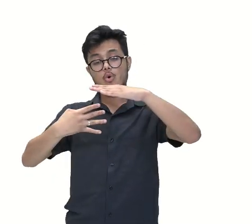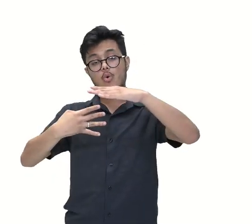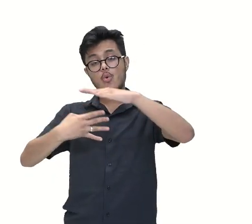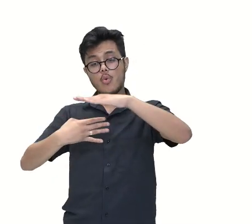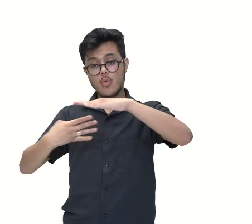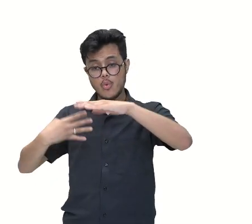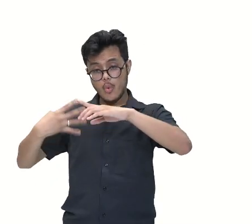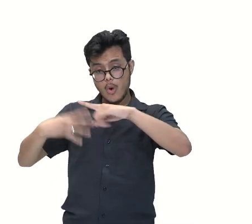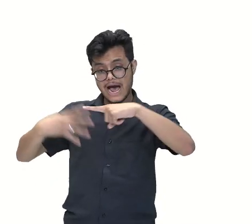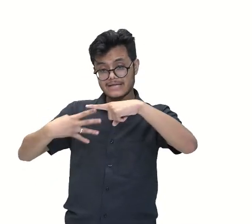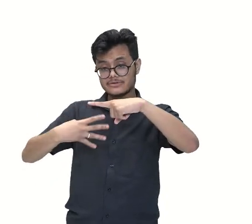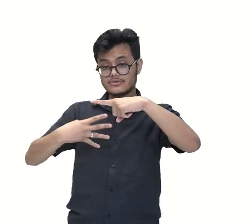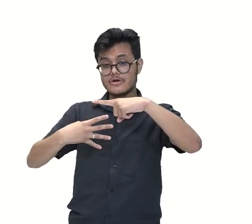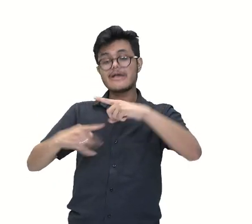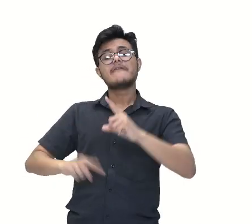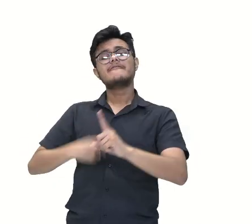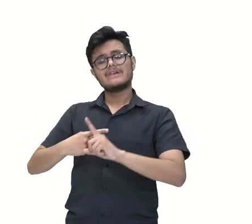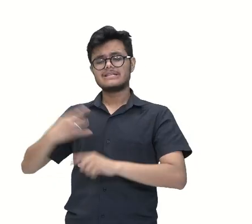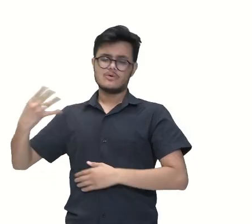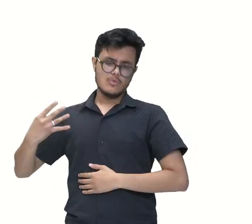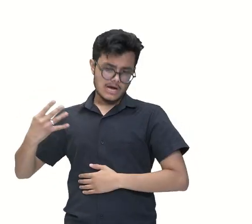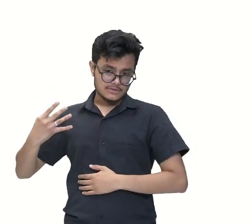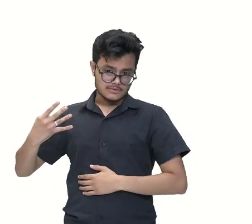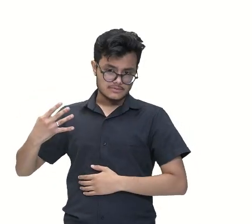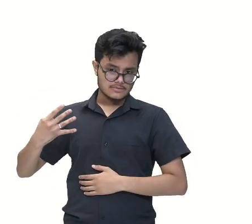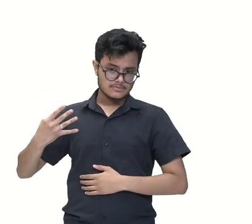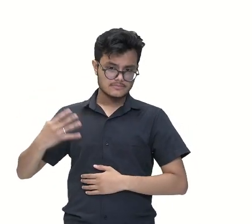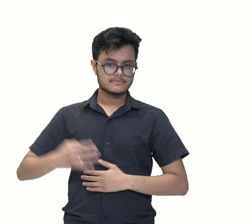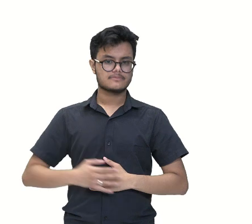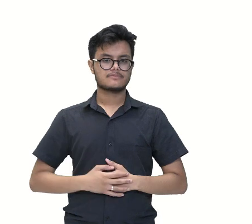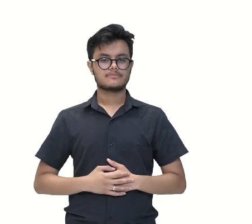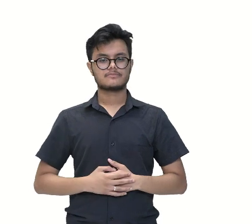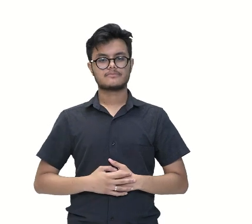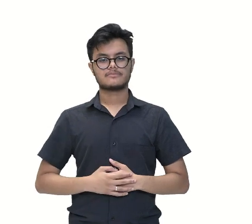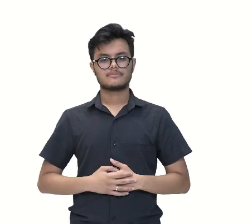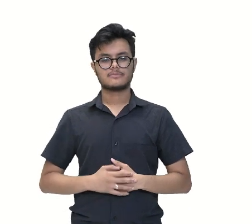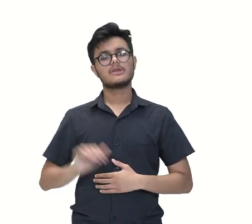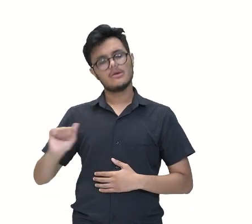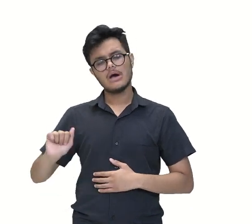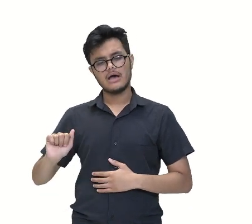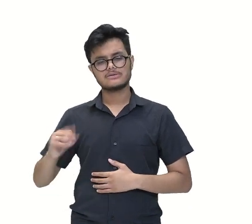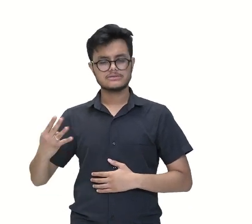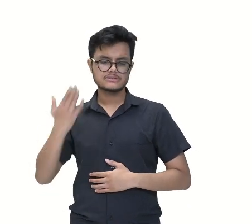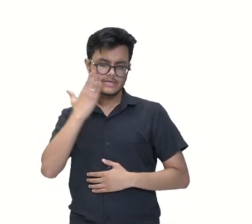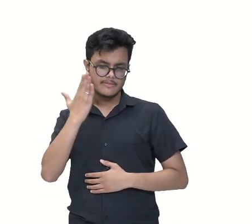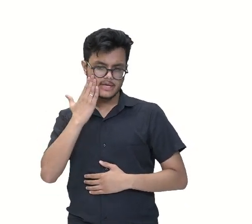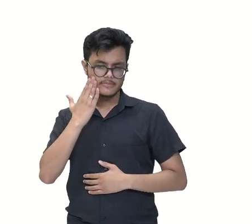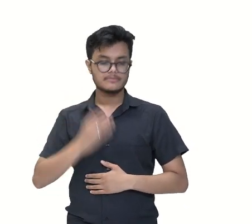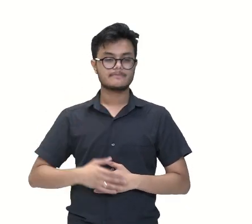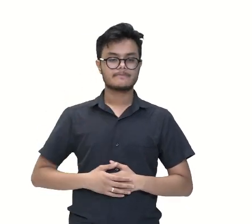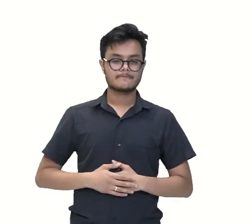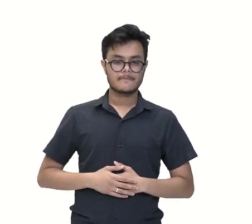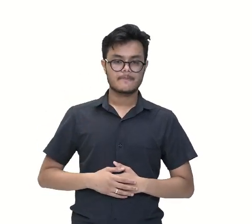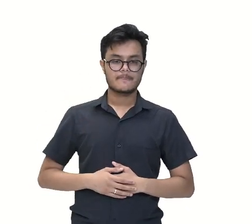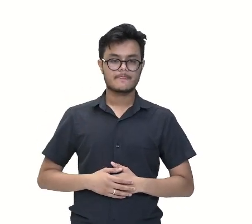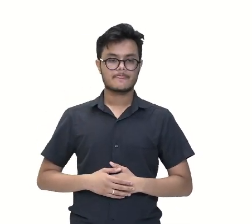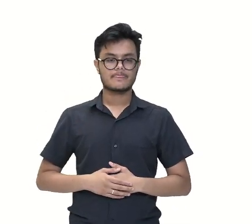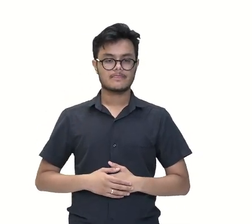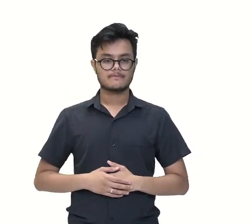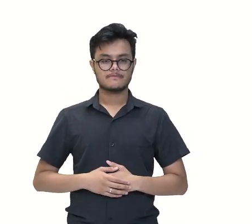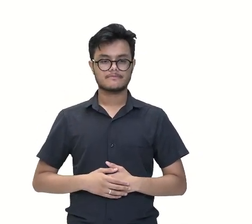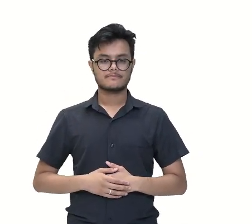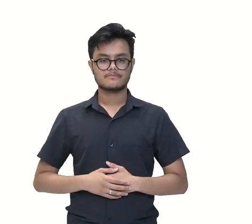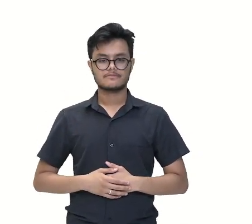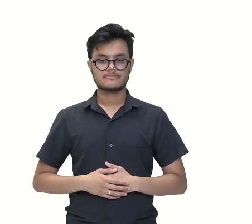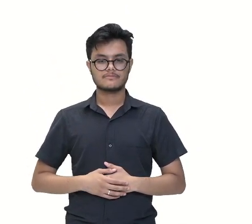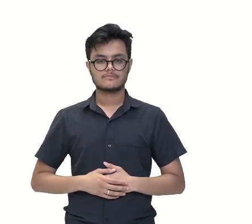Sobre 4 vezes o valor de A. Então, nós já sabemos que o coeficiente A é 4 positivo,